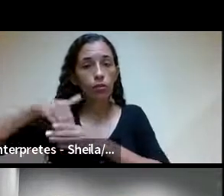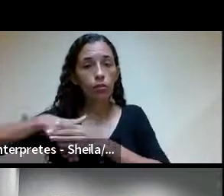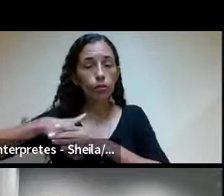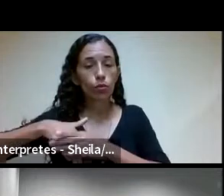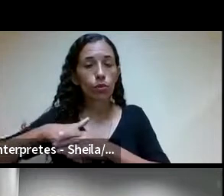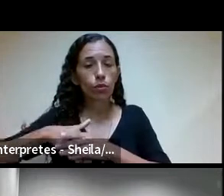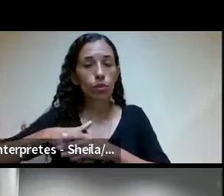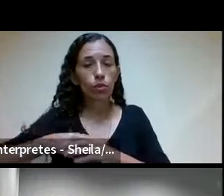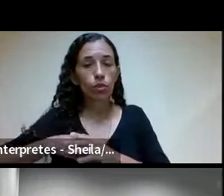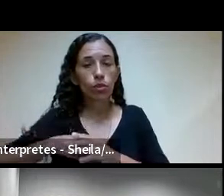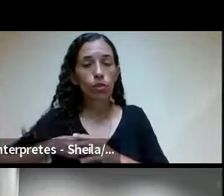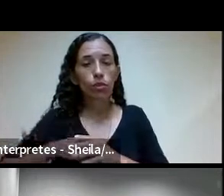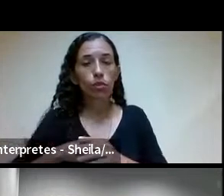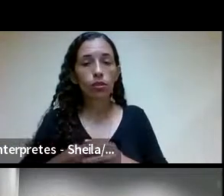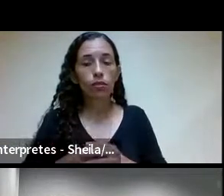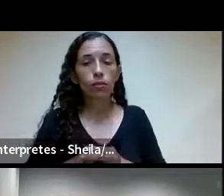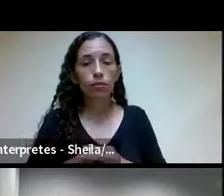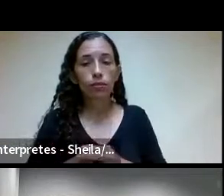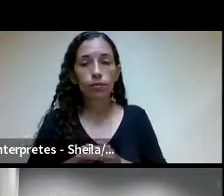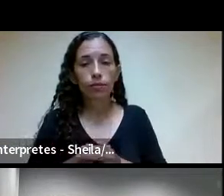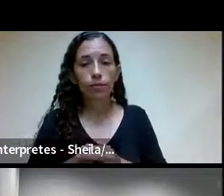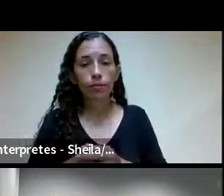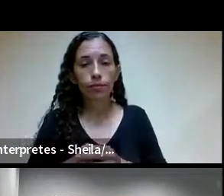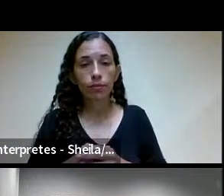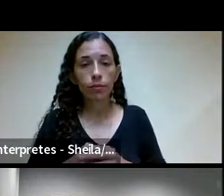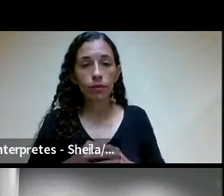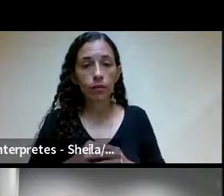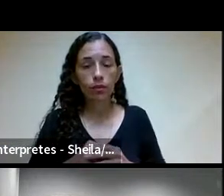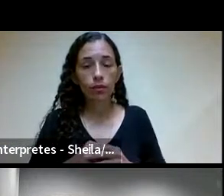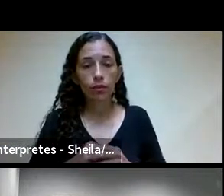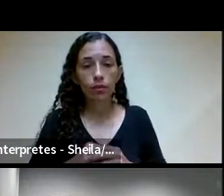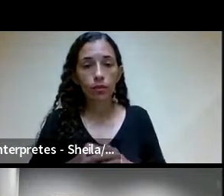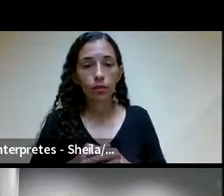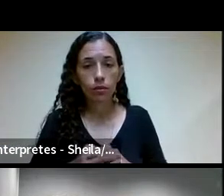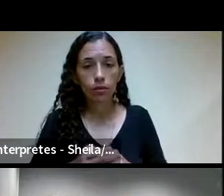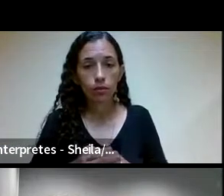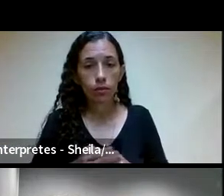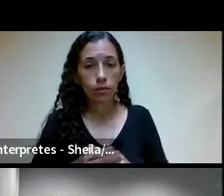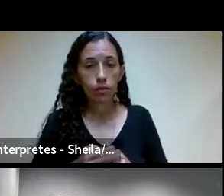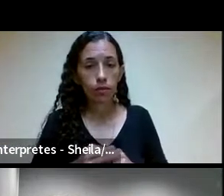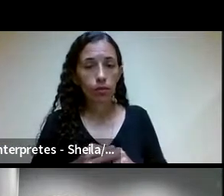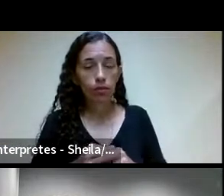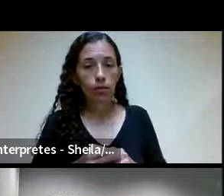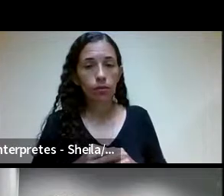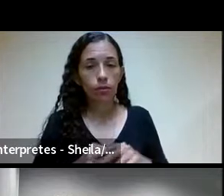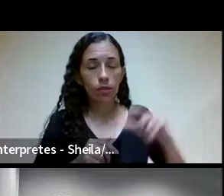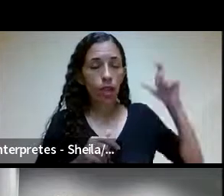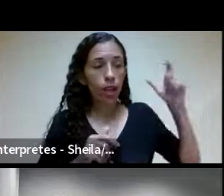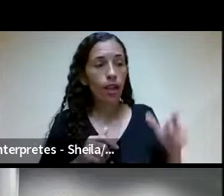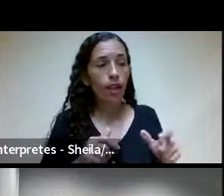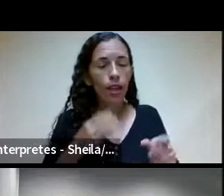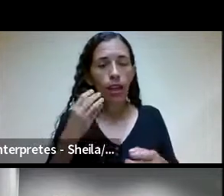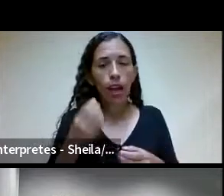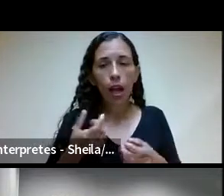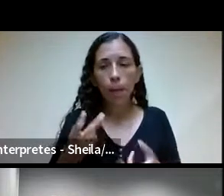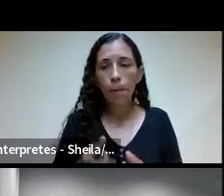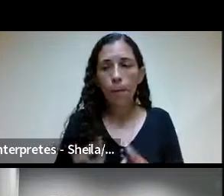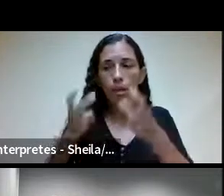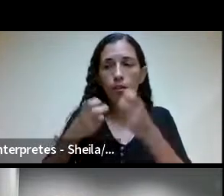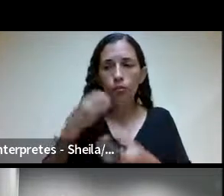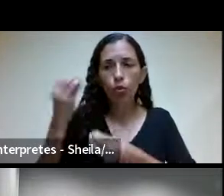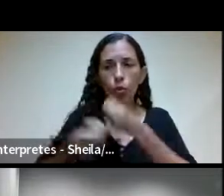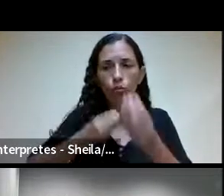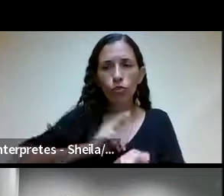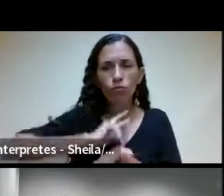proposta pela própria requerida. A postulada deduziu tese defensiva contra fato e controverso, em virtude dela mesma reconhecer,